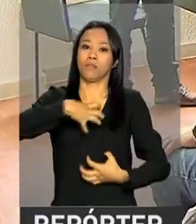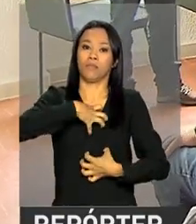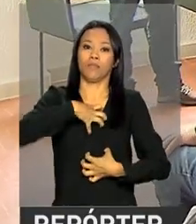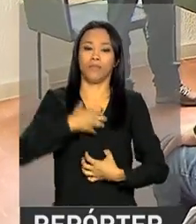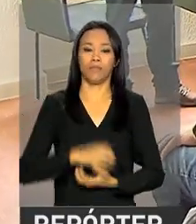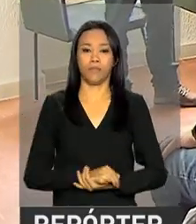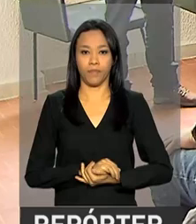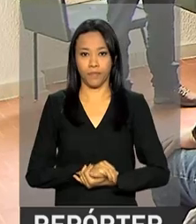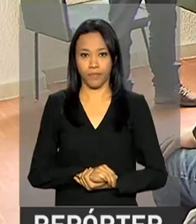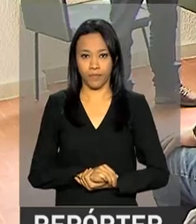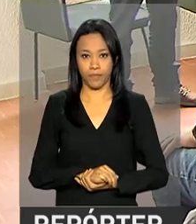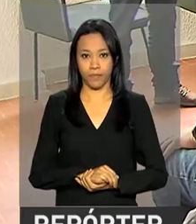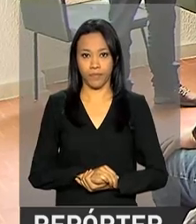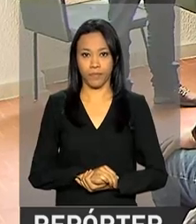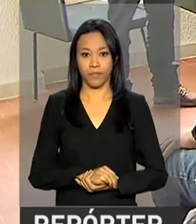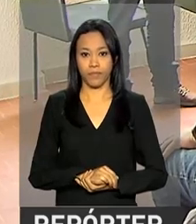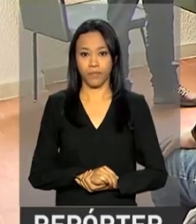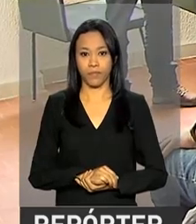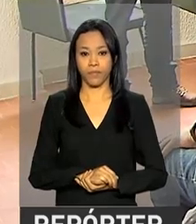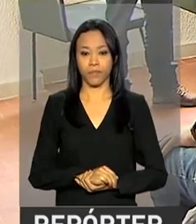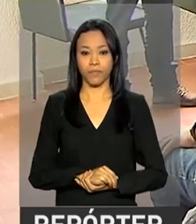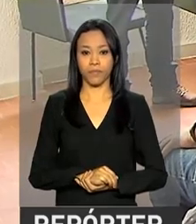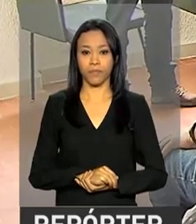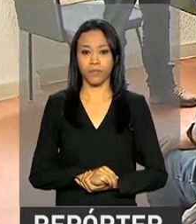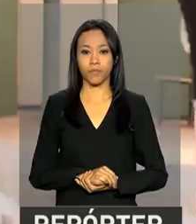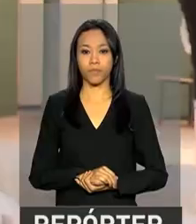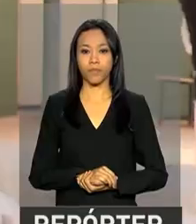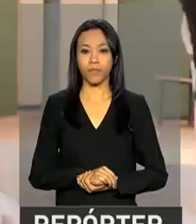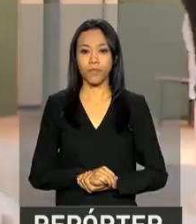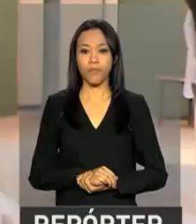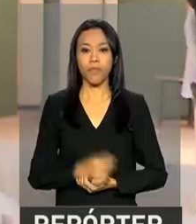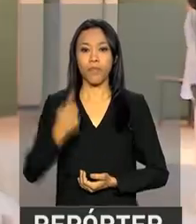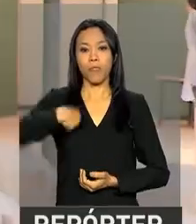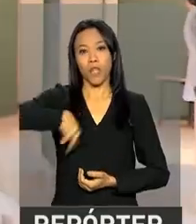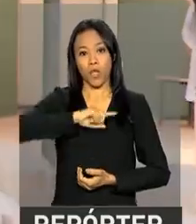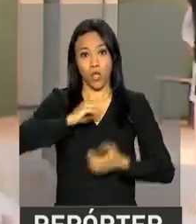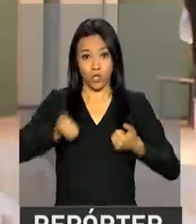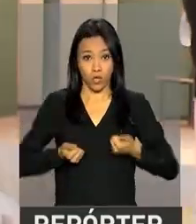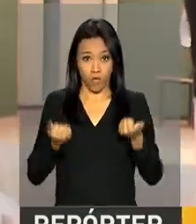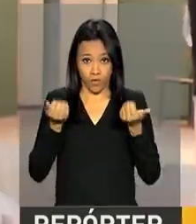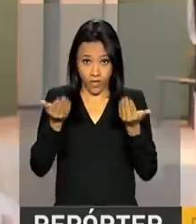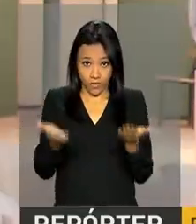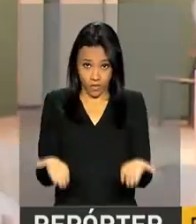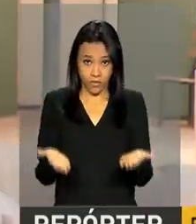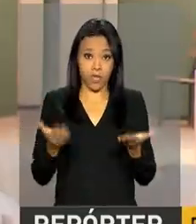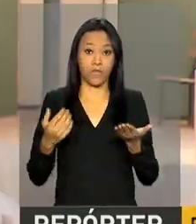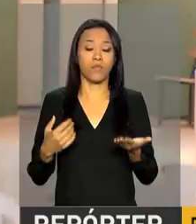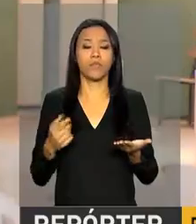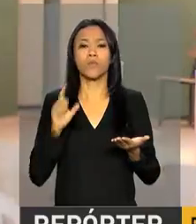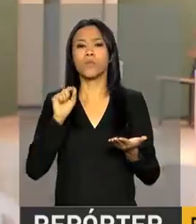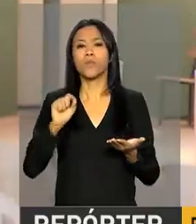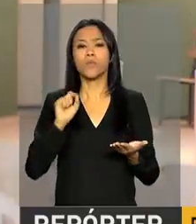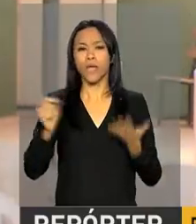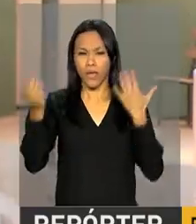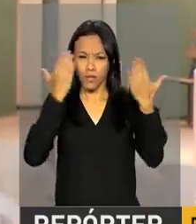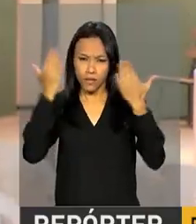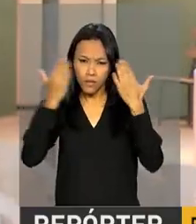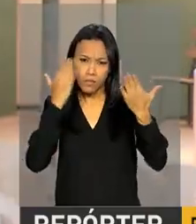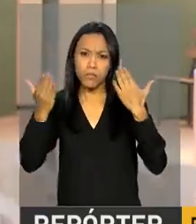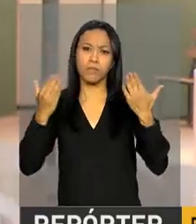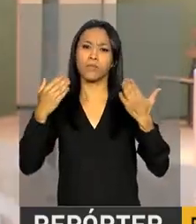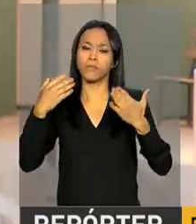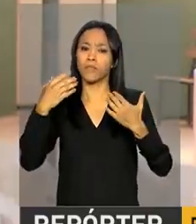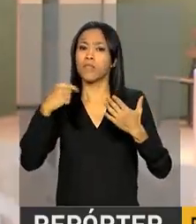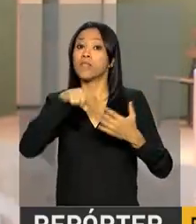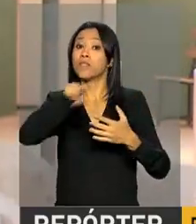alto que eu Nós oferecemos um atendimento psicossocial, então em todas